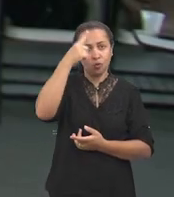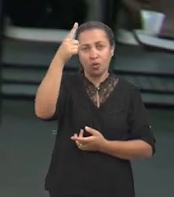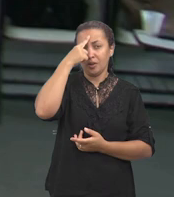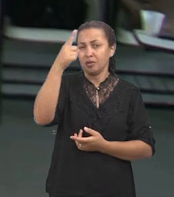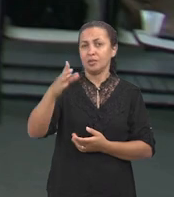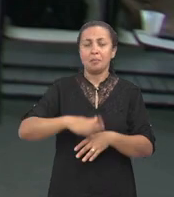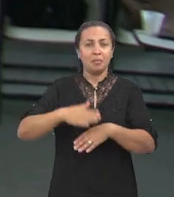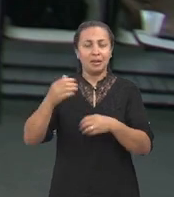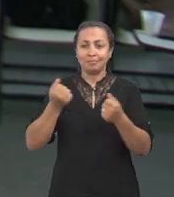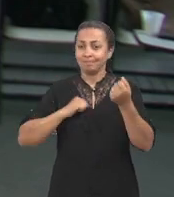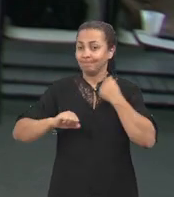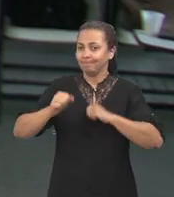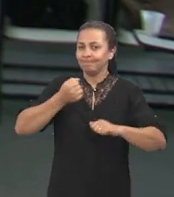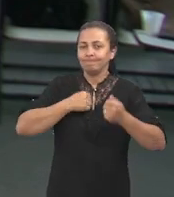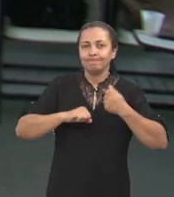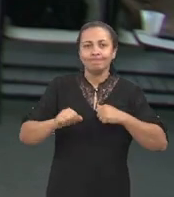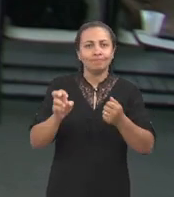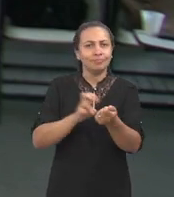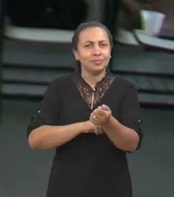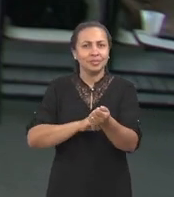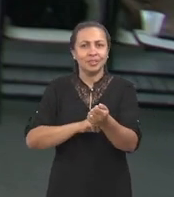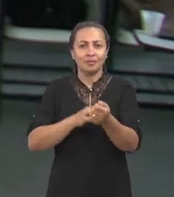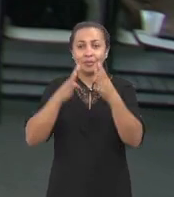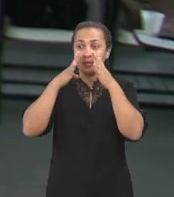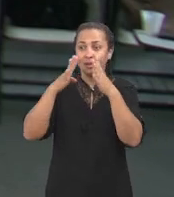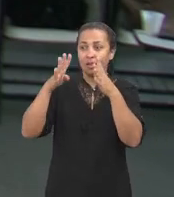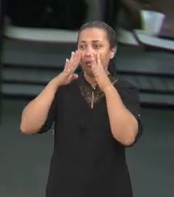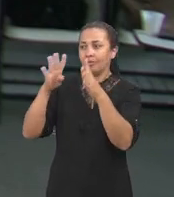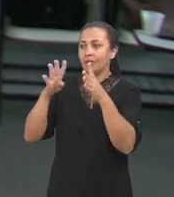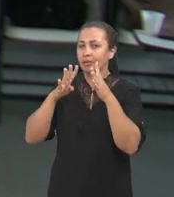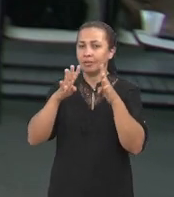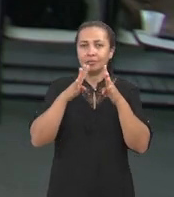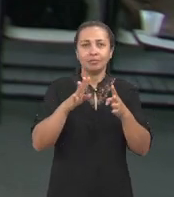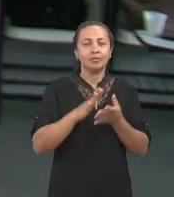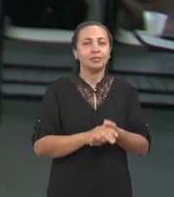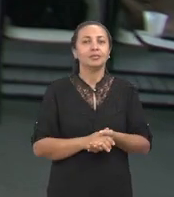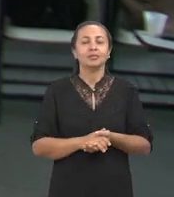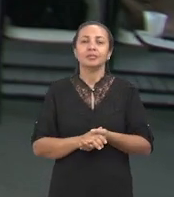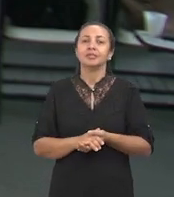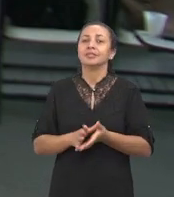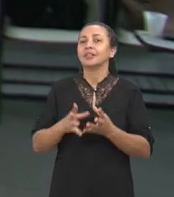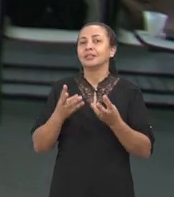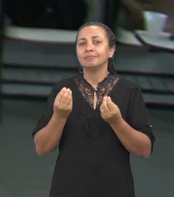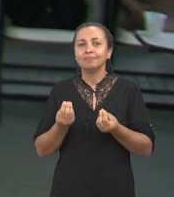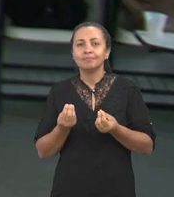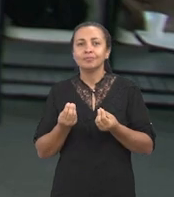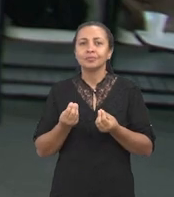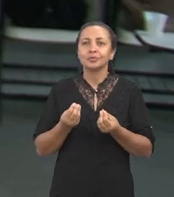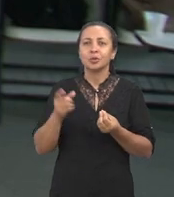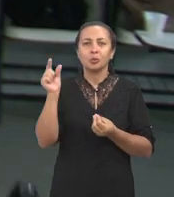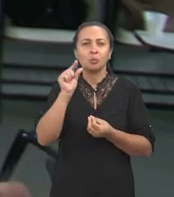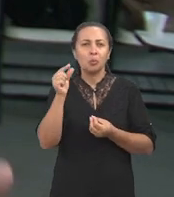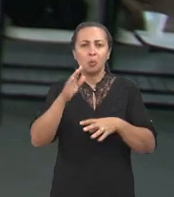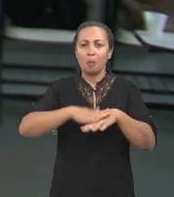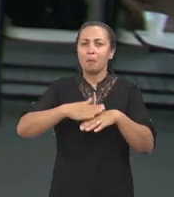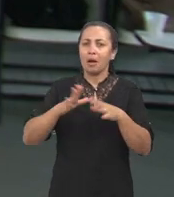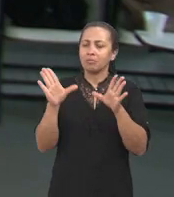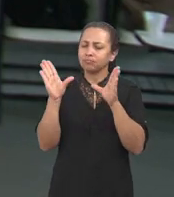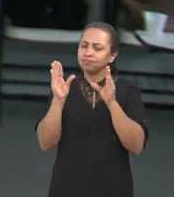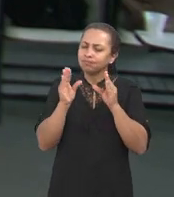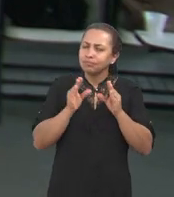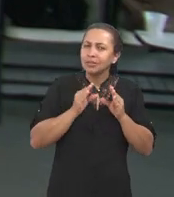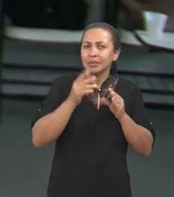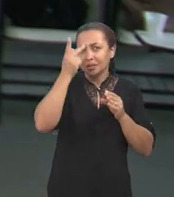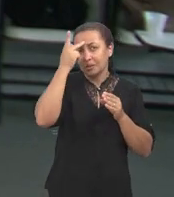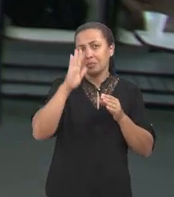não é que é um dia de um pouco mais tenso é um dia a dia assim em E assim a polícia militar lá era um um pouco mais